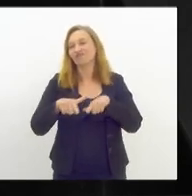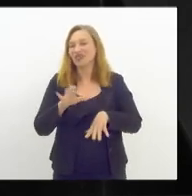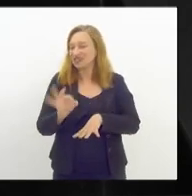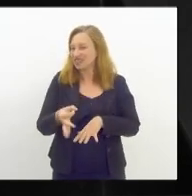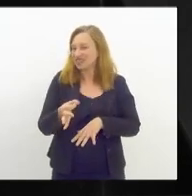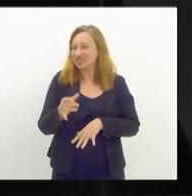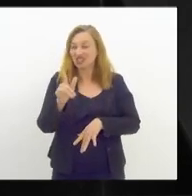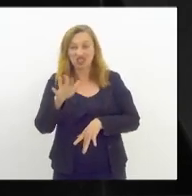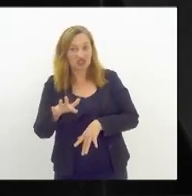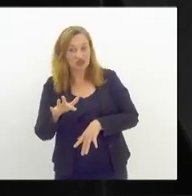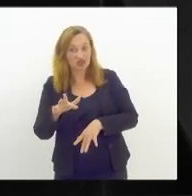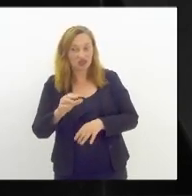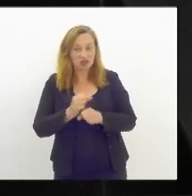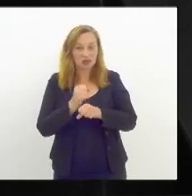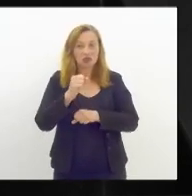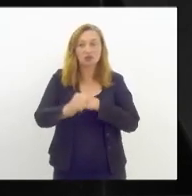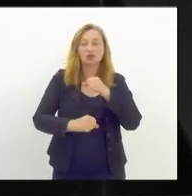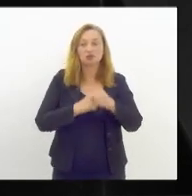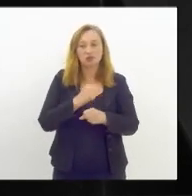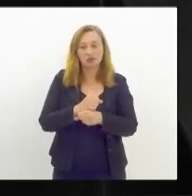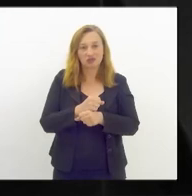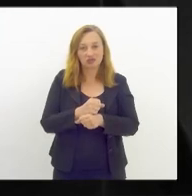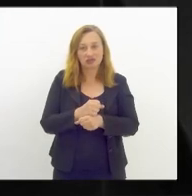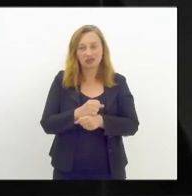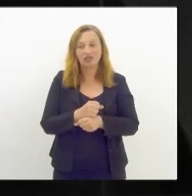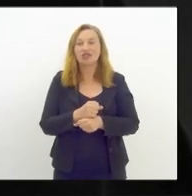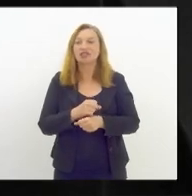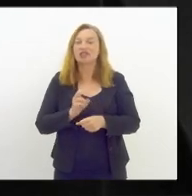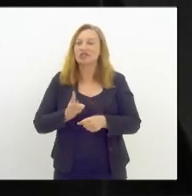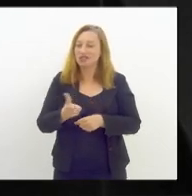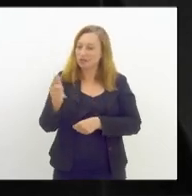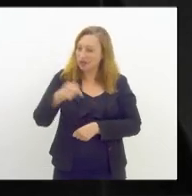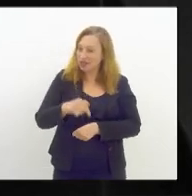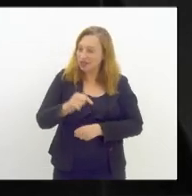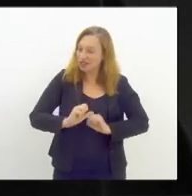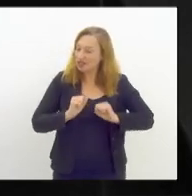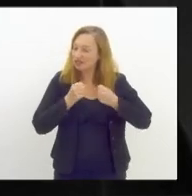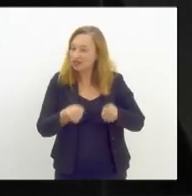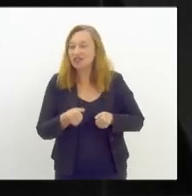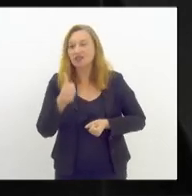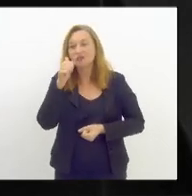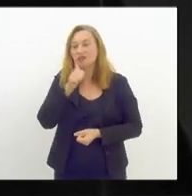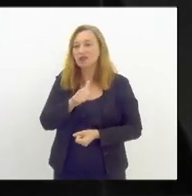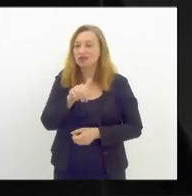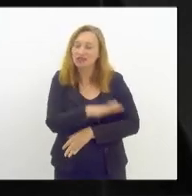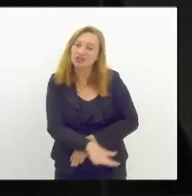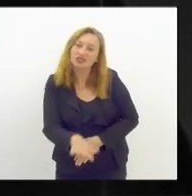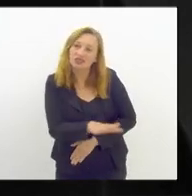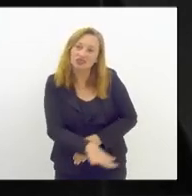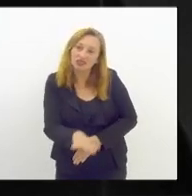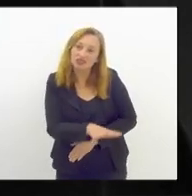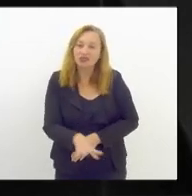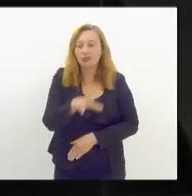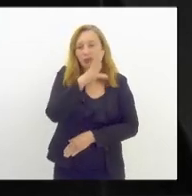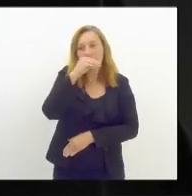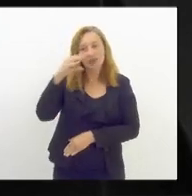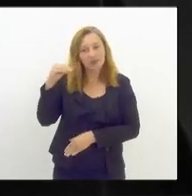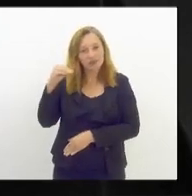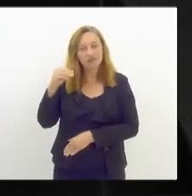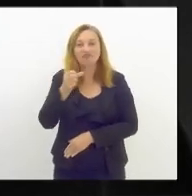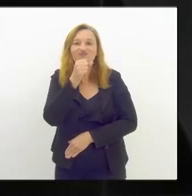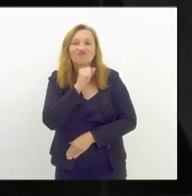será diferente no próximo mandato estarei sempre aqui na defesa das mulheres das crianças os adolescentes